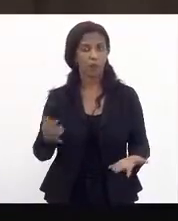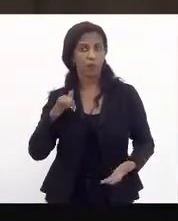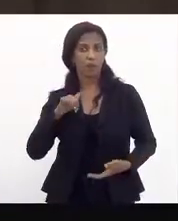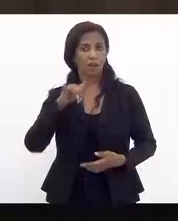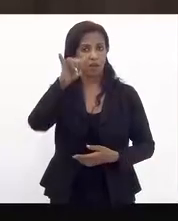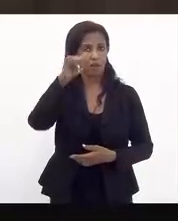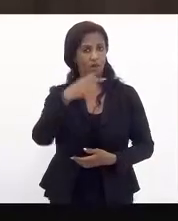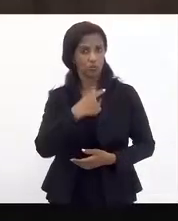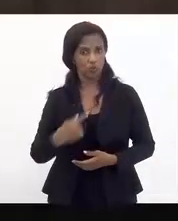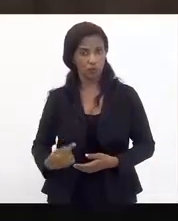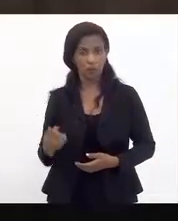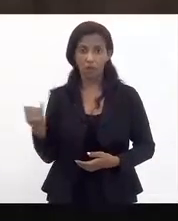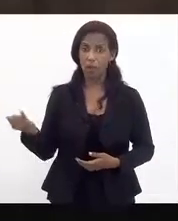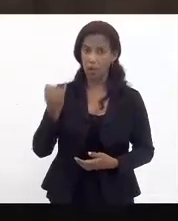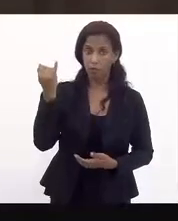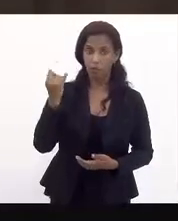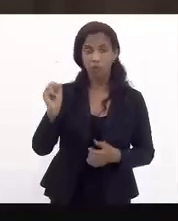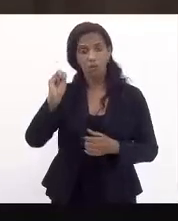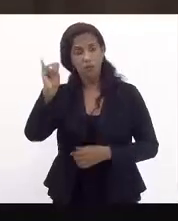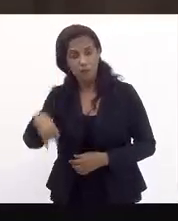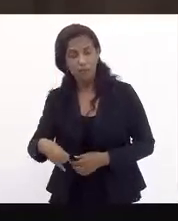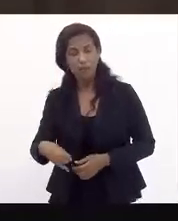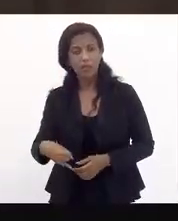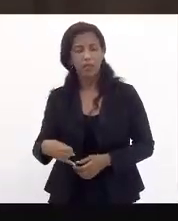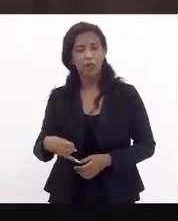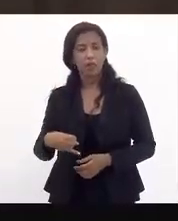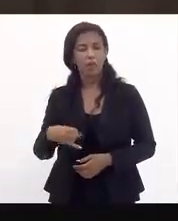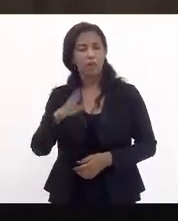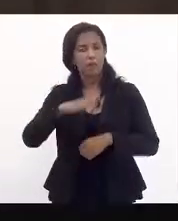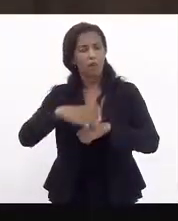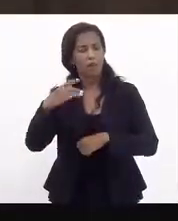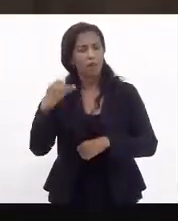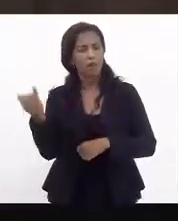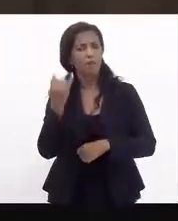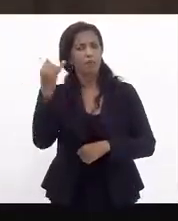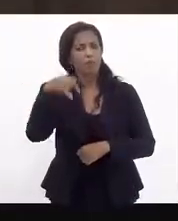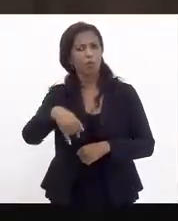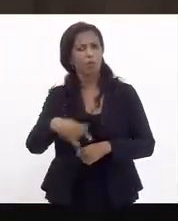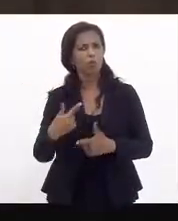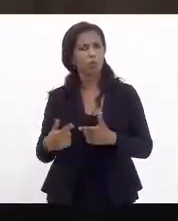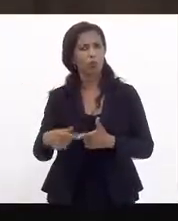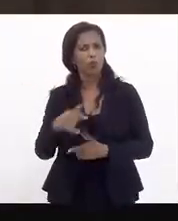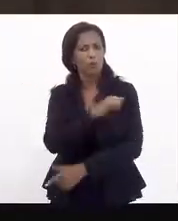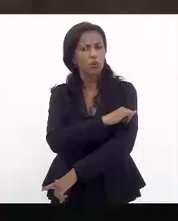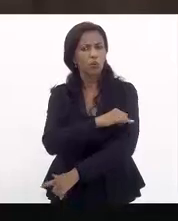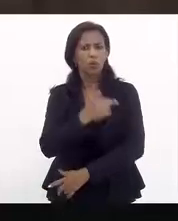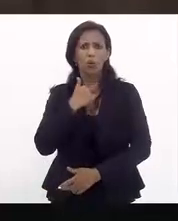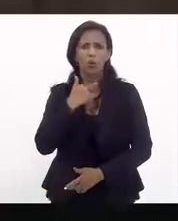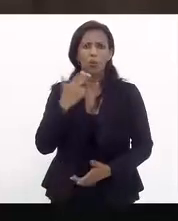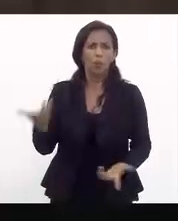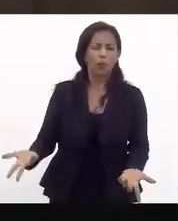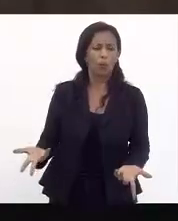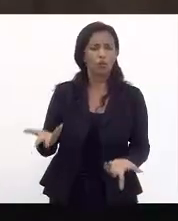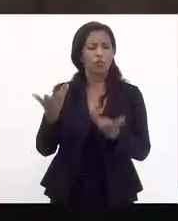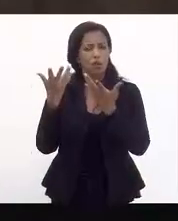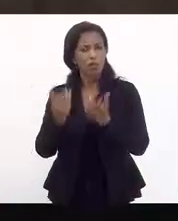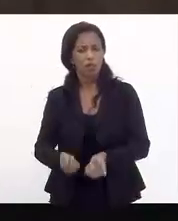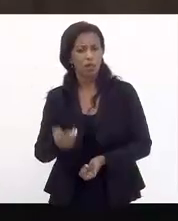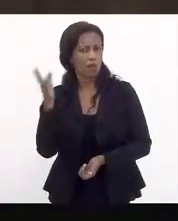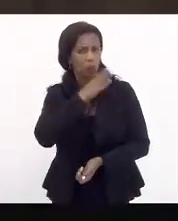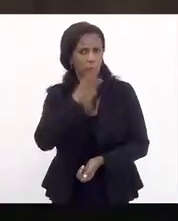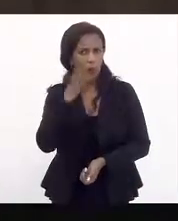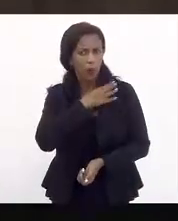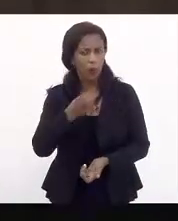é importante sim mas é importante é o momento que o Rio está dizendo que a gente tem que resolver acionar o problema então a gente não pode negar essa